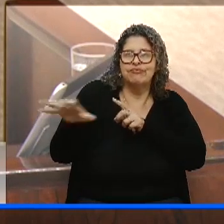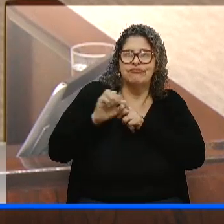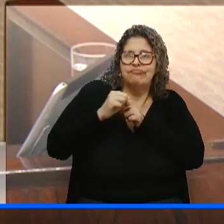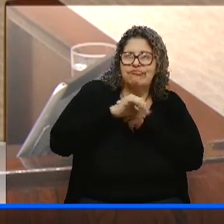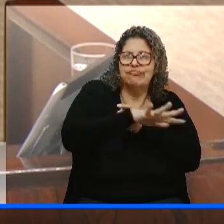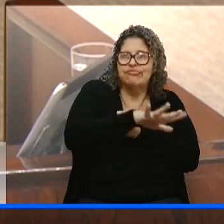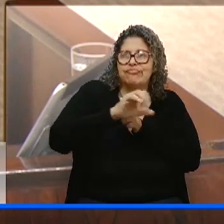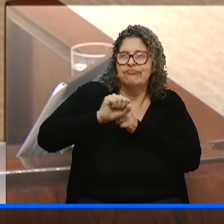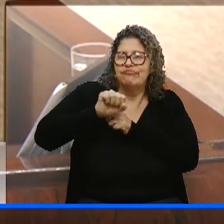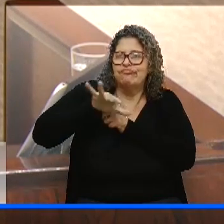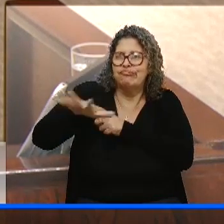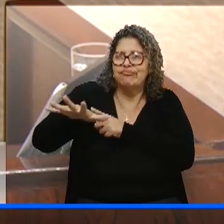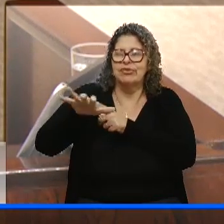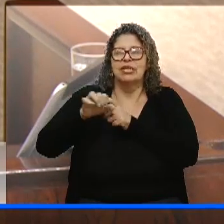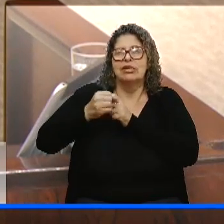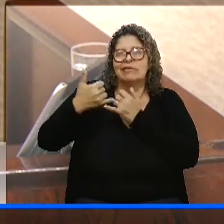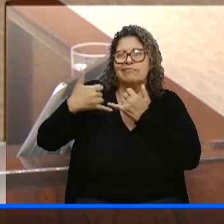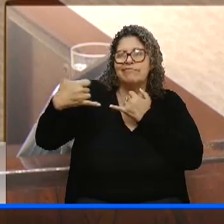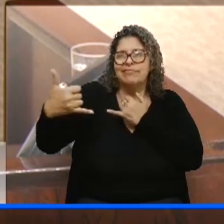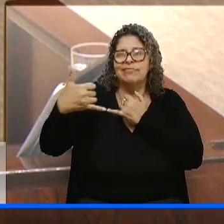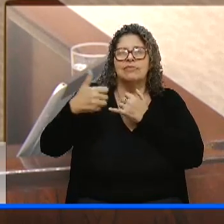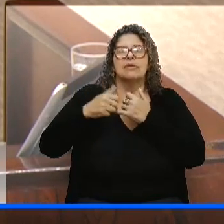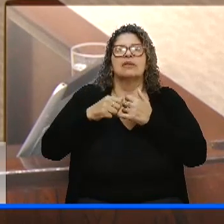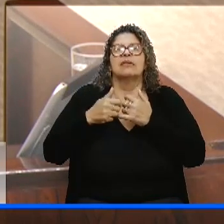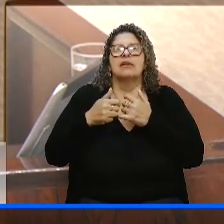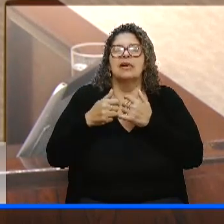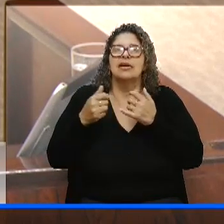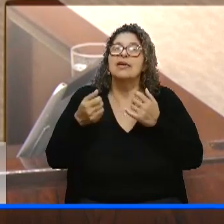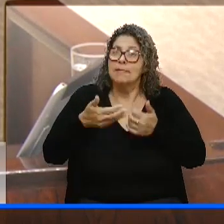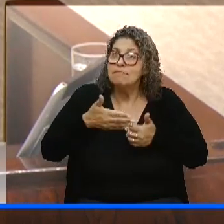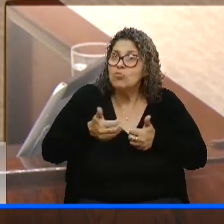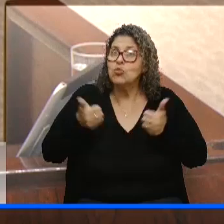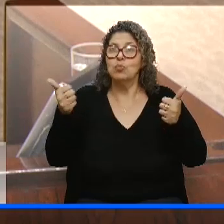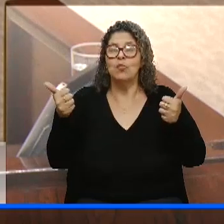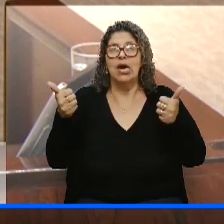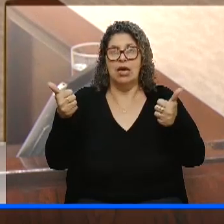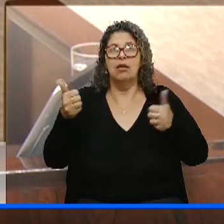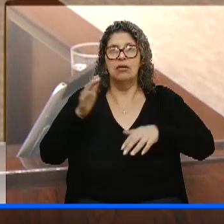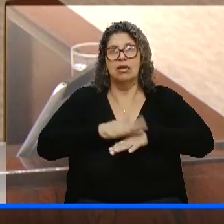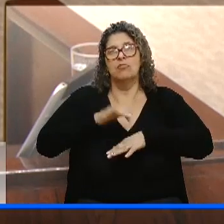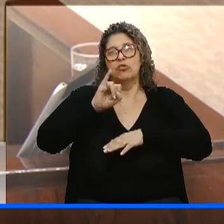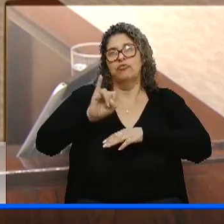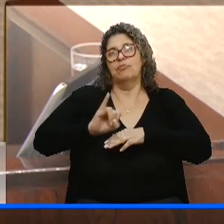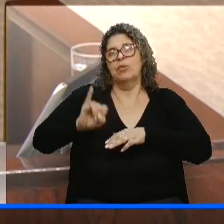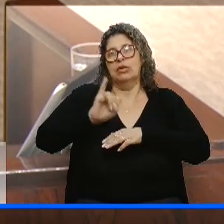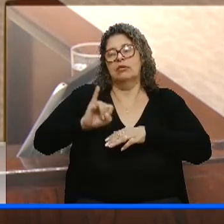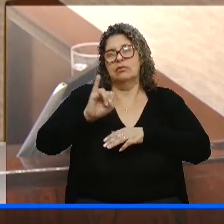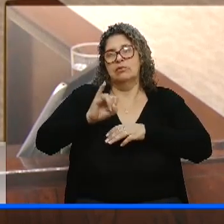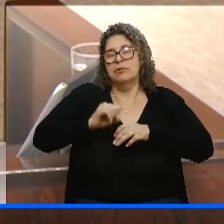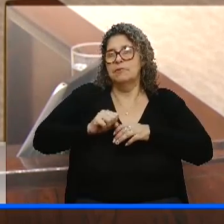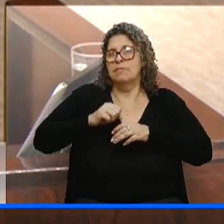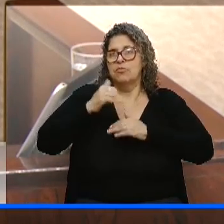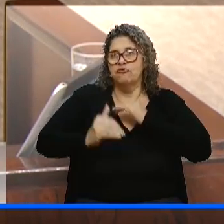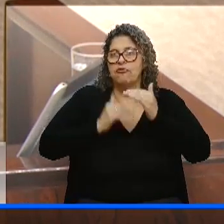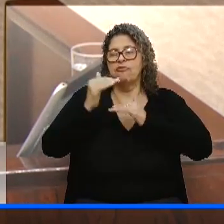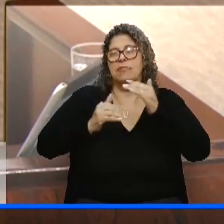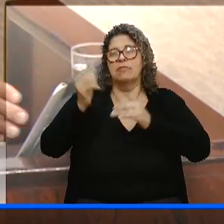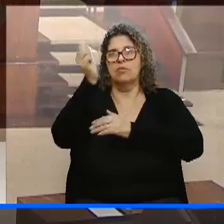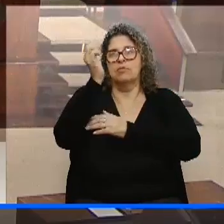uma forma de geração apropriada interessante e importante para o desenvolvimento do nosso país